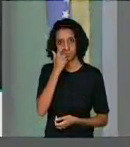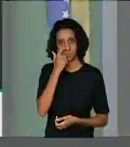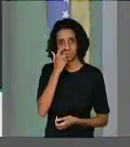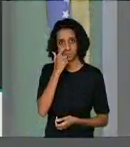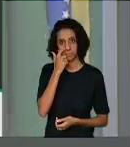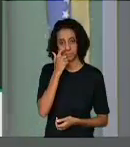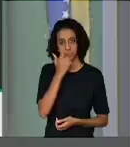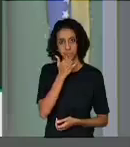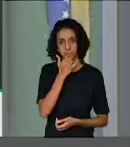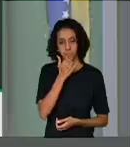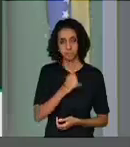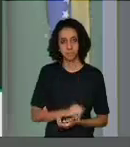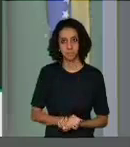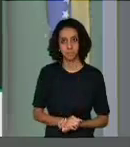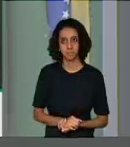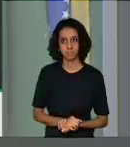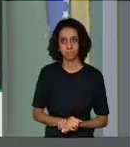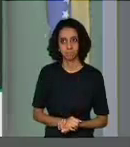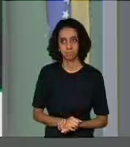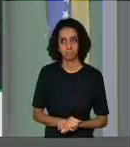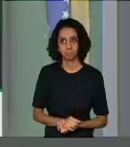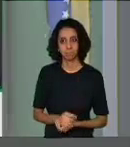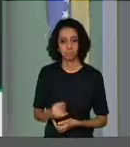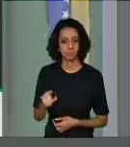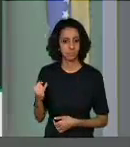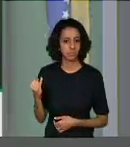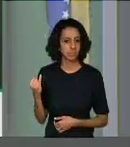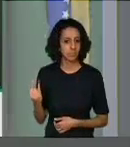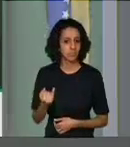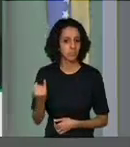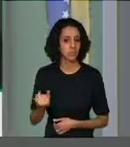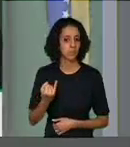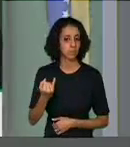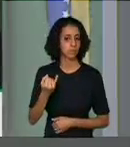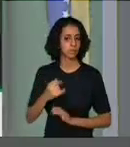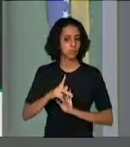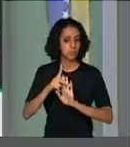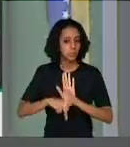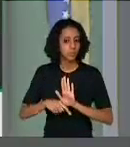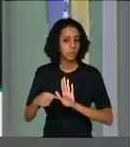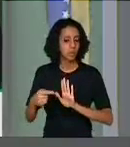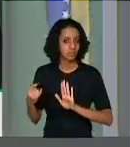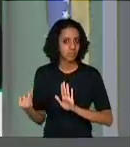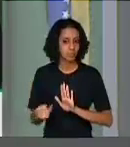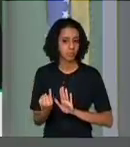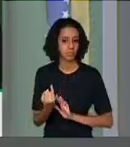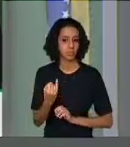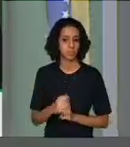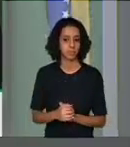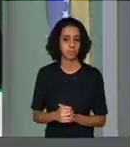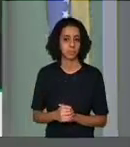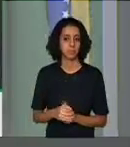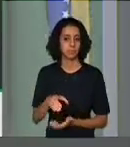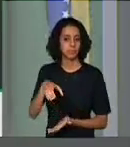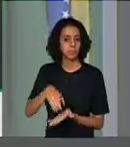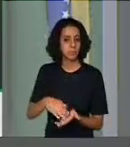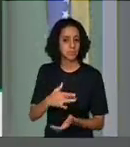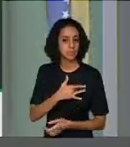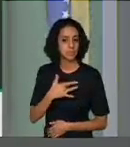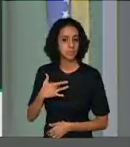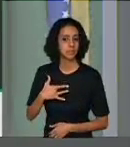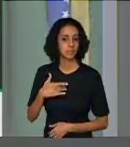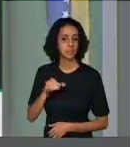muito importante no reserva moral o Roberto Freire para esse projeto dessa importância. E a Santa Casa de